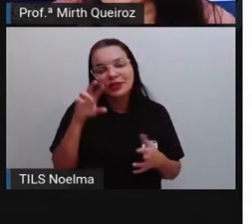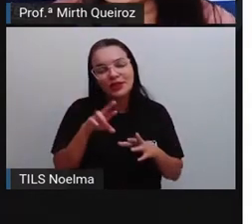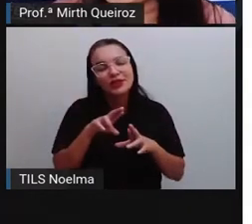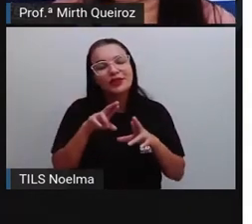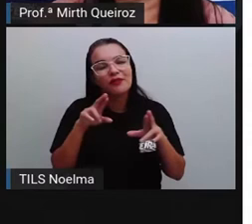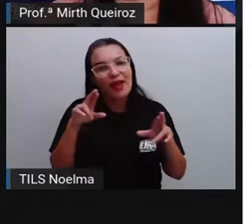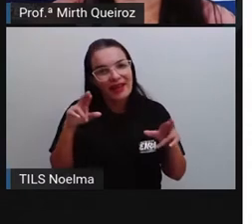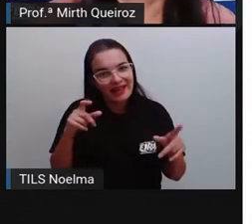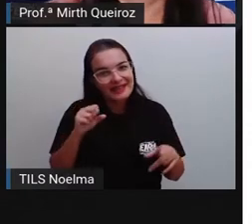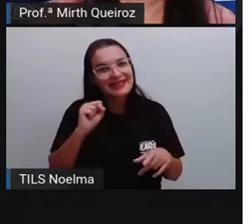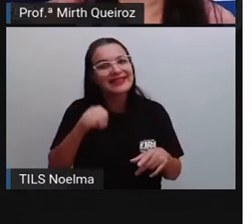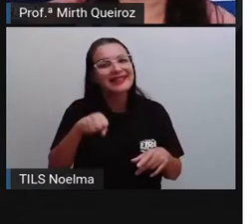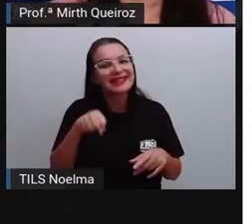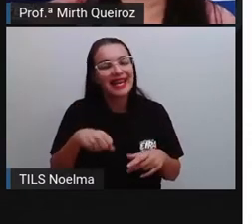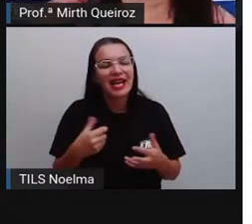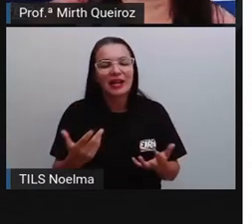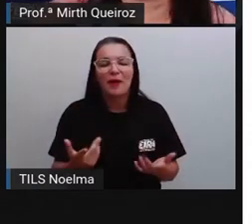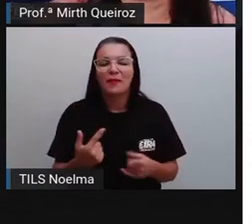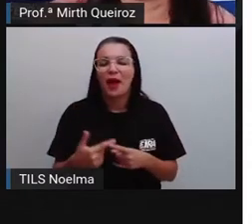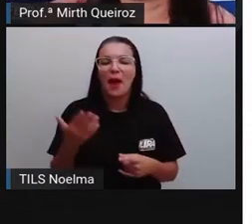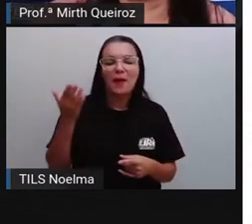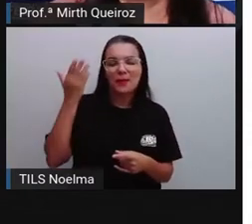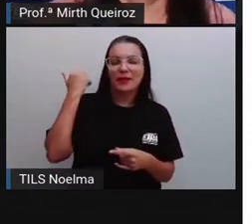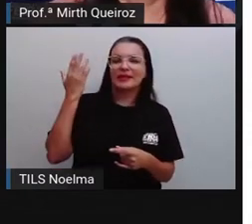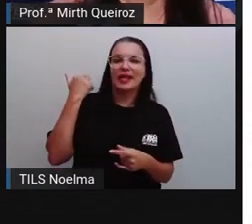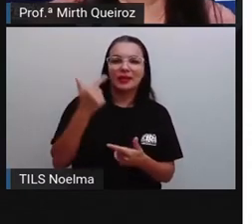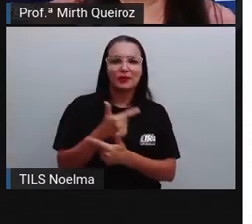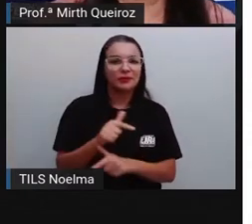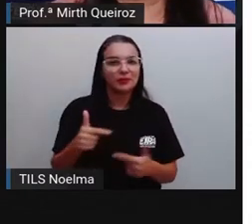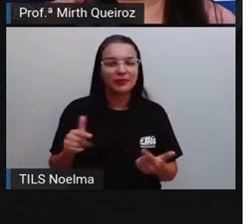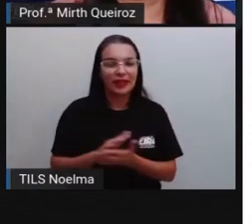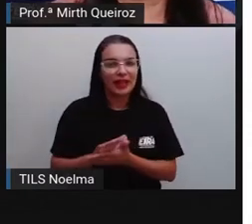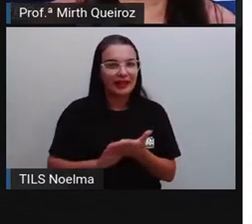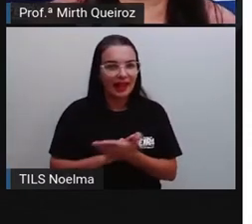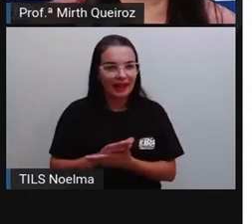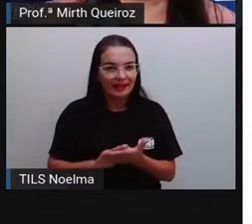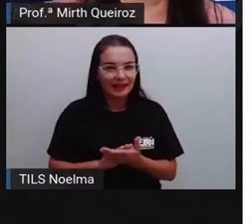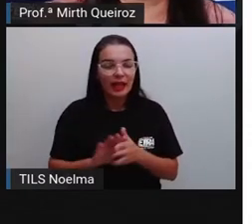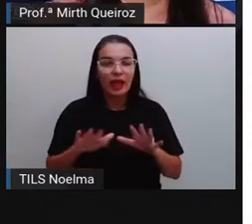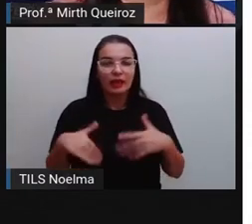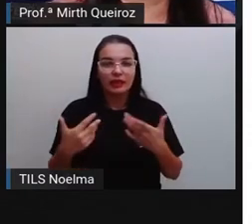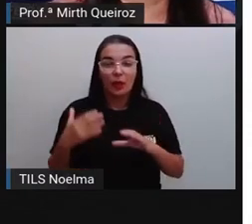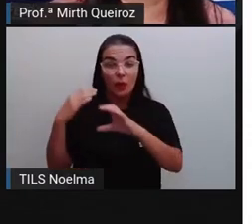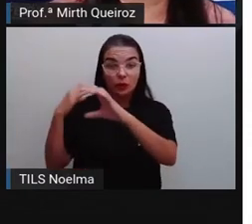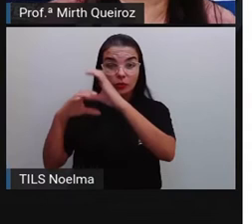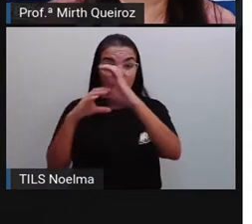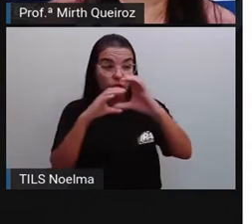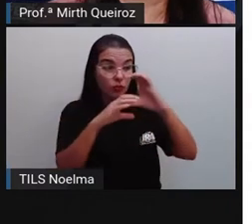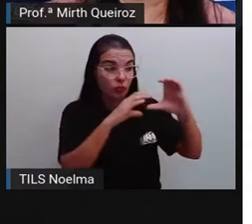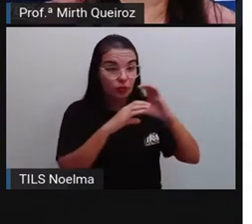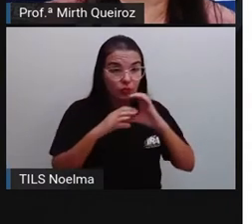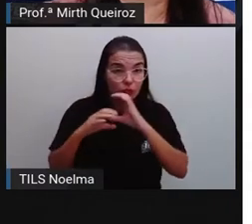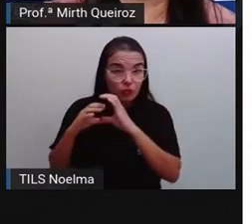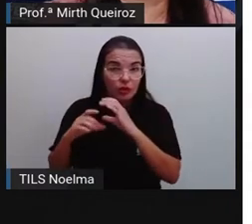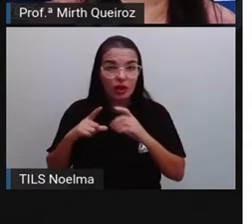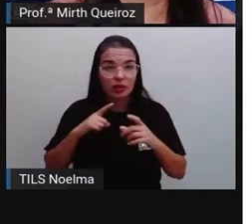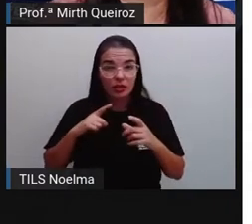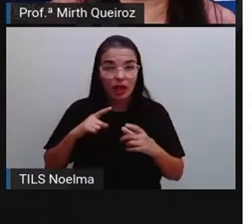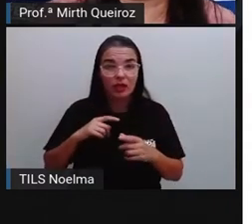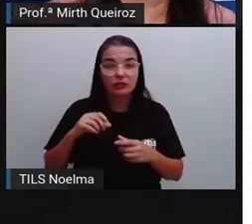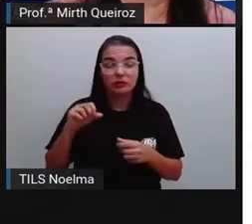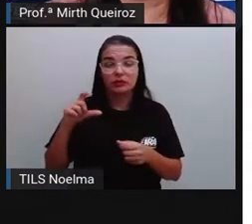Bem diferente do que foi naquela época. Então, os meios de comunicação, conforme eles vão sofrendo aí